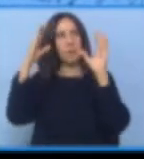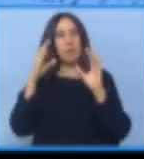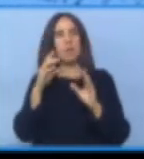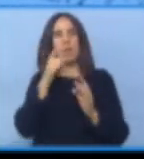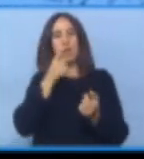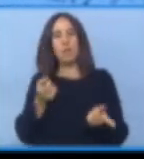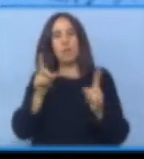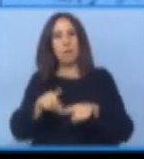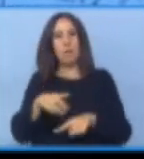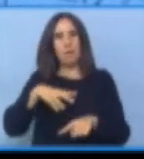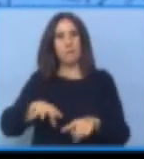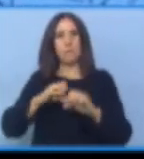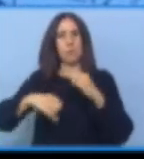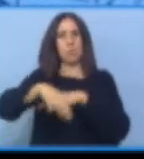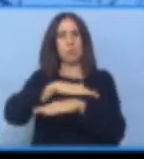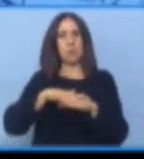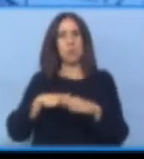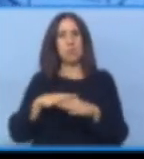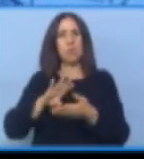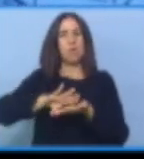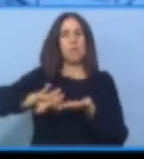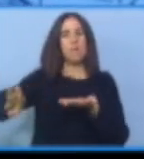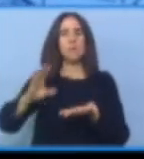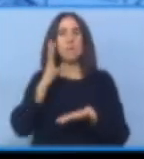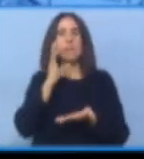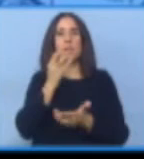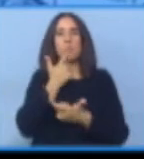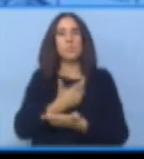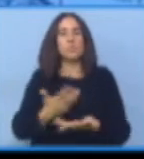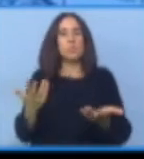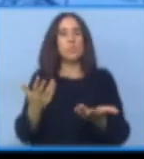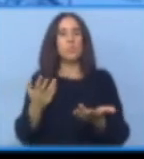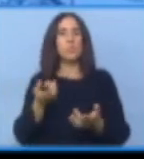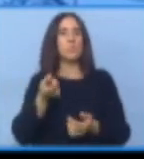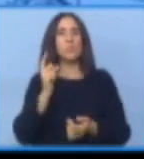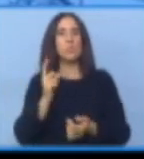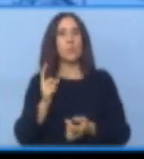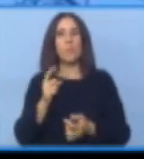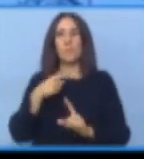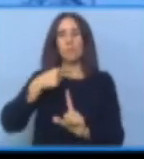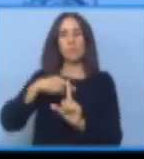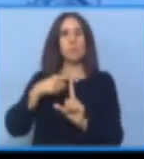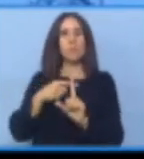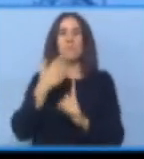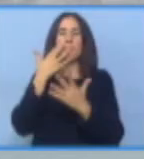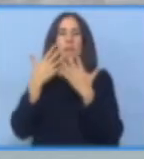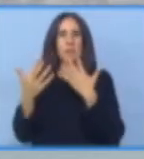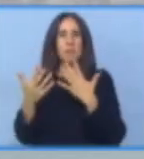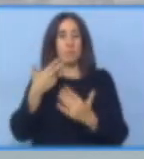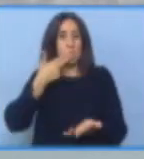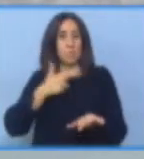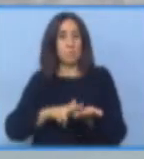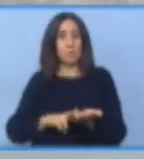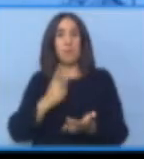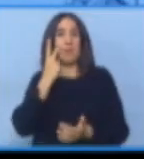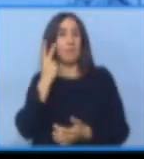recuperar uma sociedade que tenta afastar de si tudo o que não é positivo e brilhante, quando na verdade a